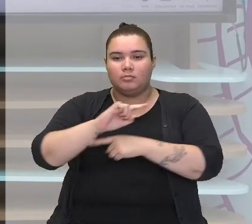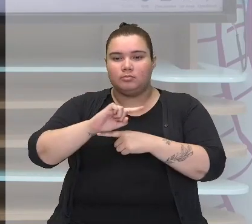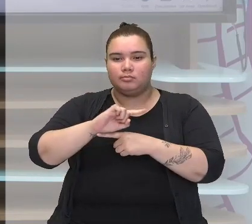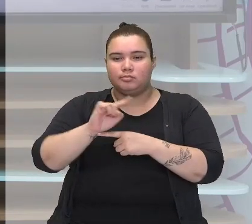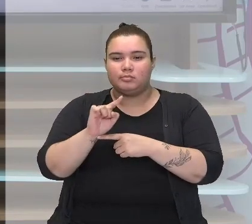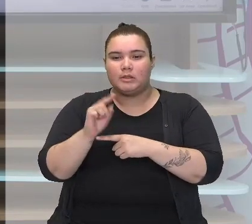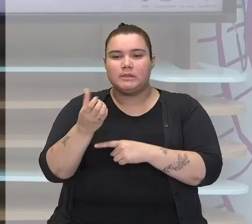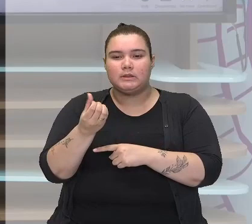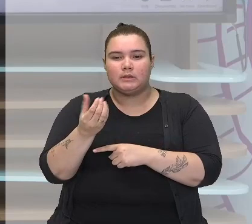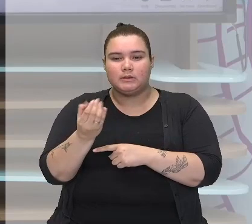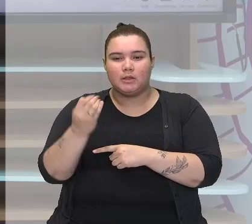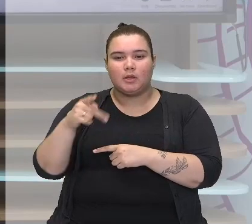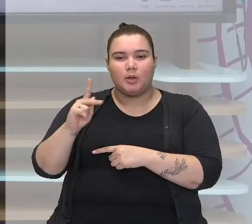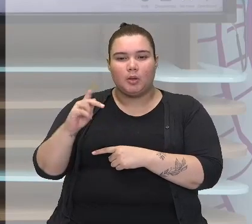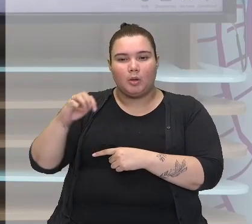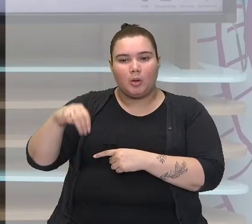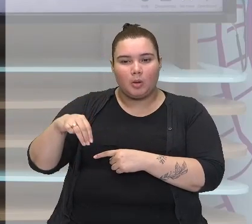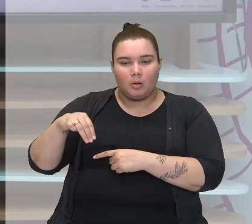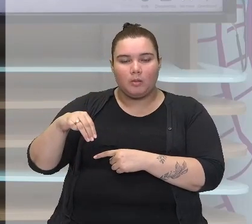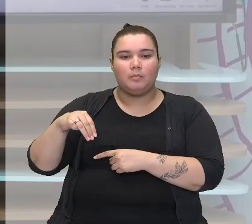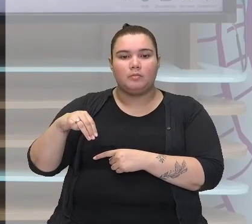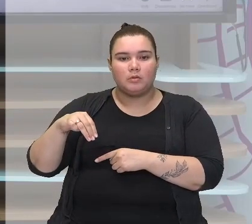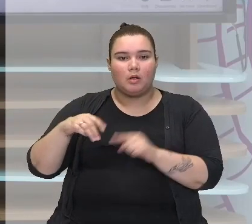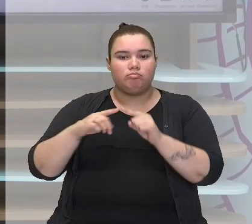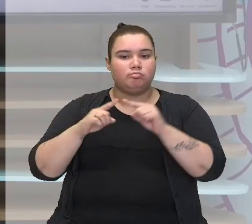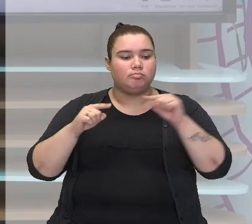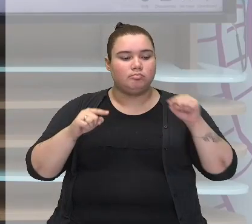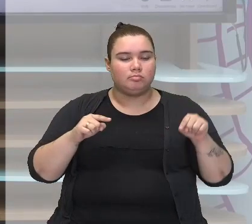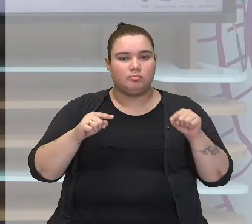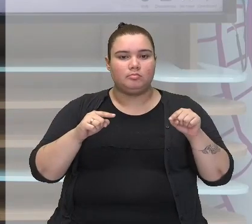por hora e atingiu